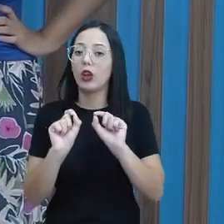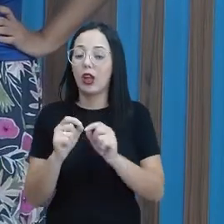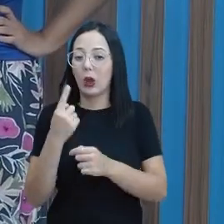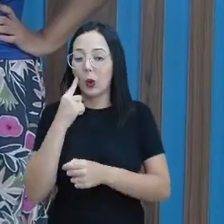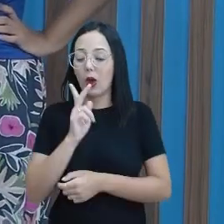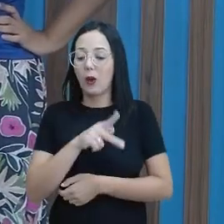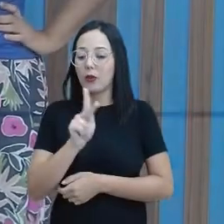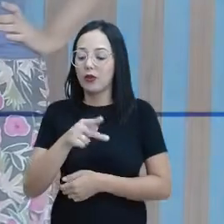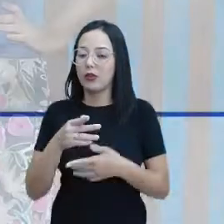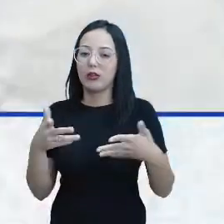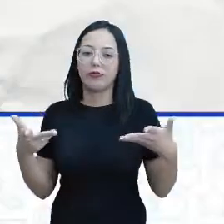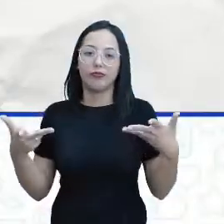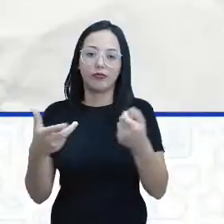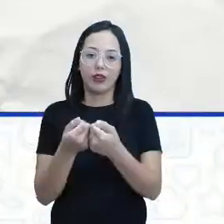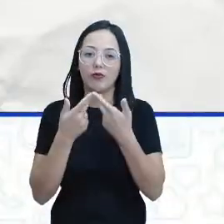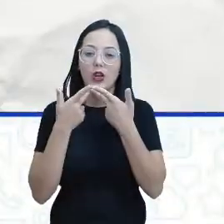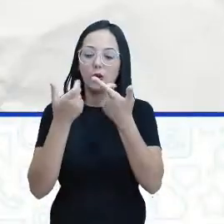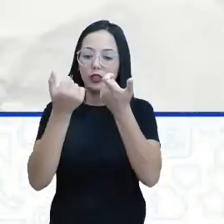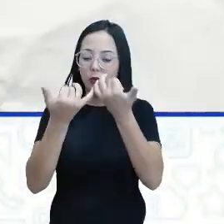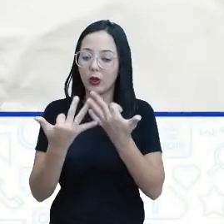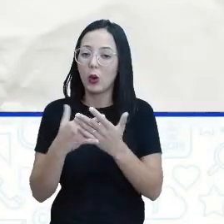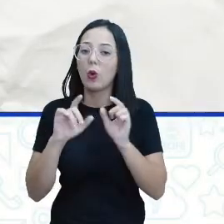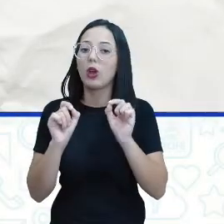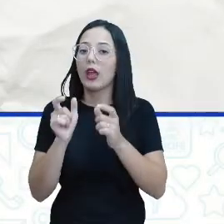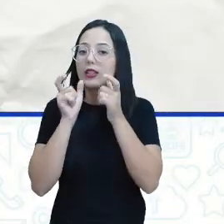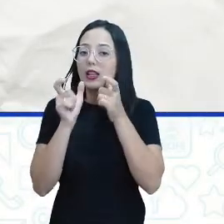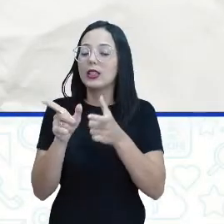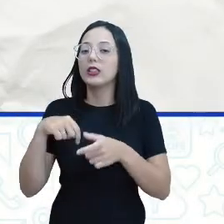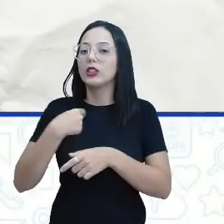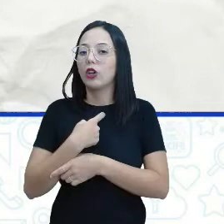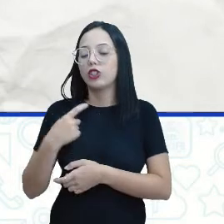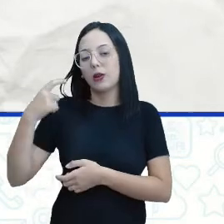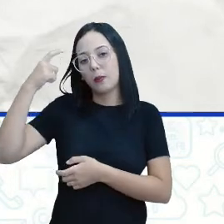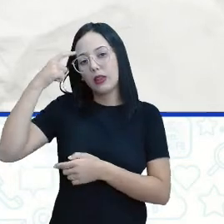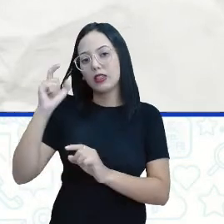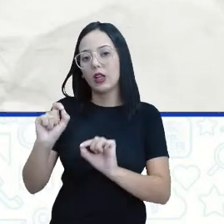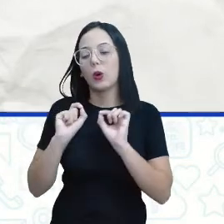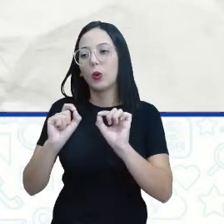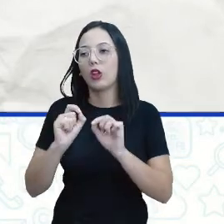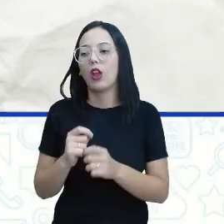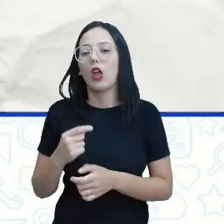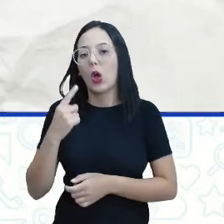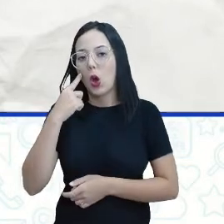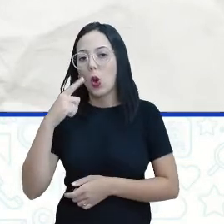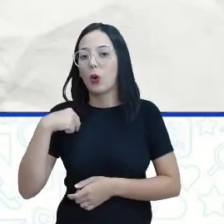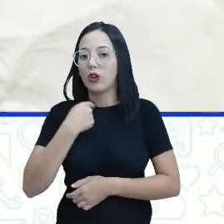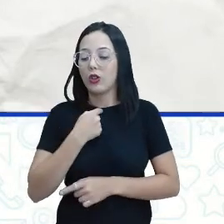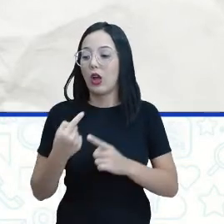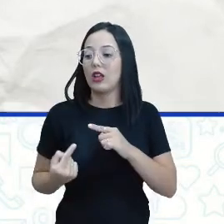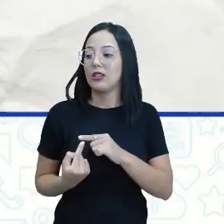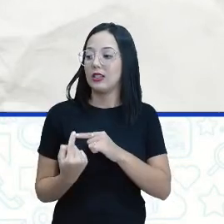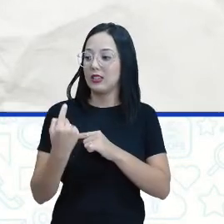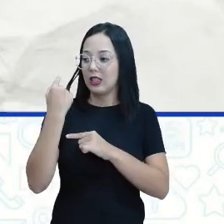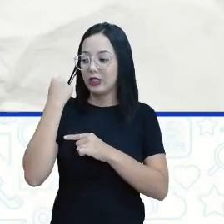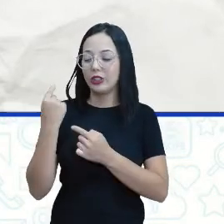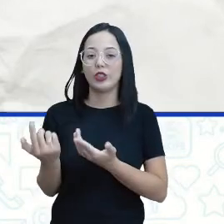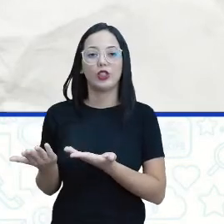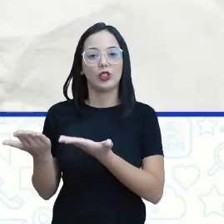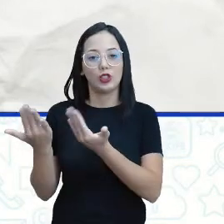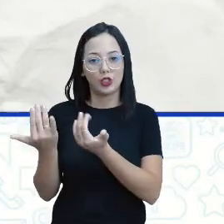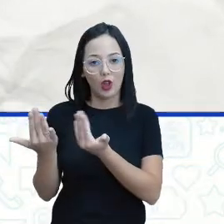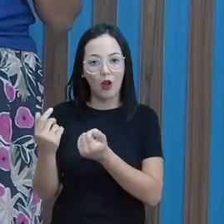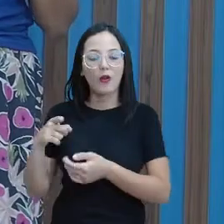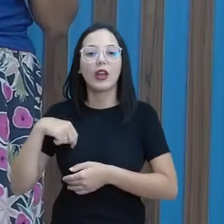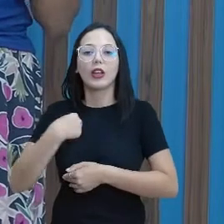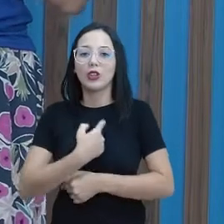a professora brilhantemente levantou, é interessante pensar que quando nós éramos jovens, adolescentes, a